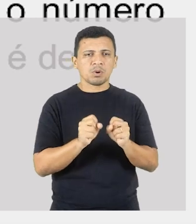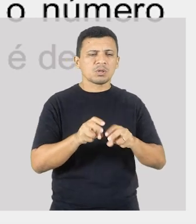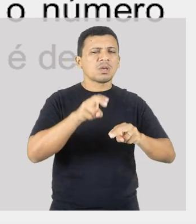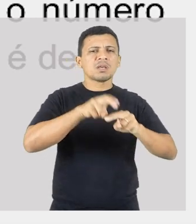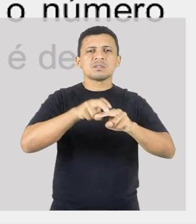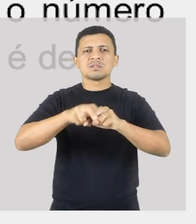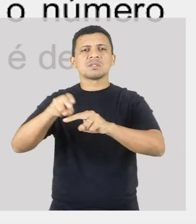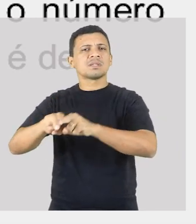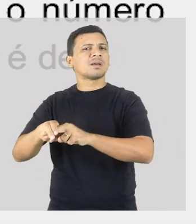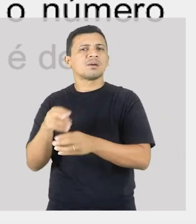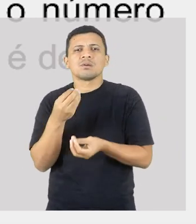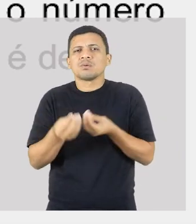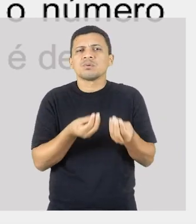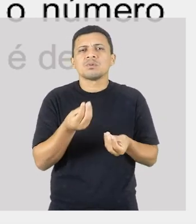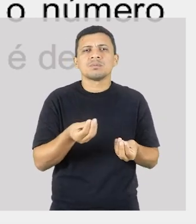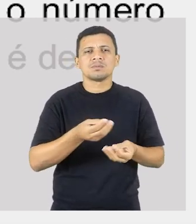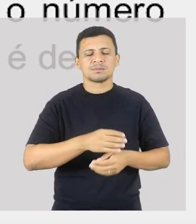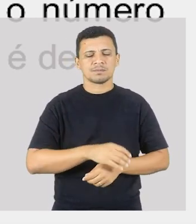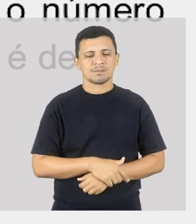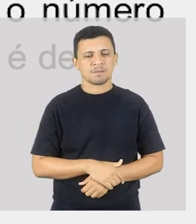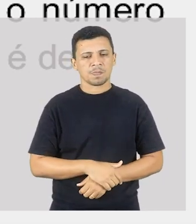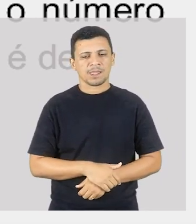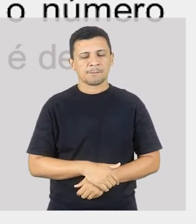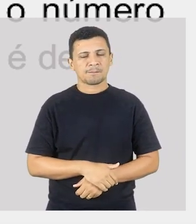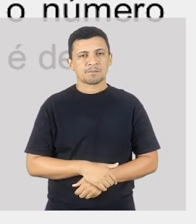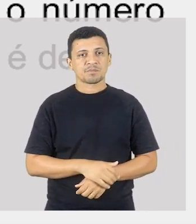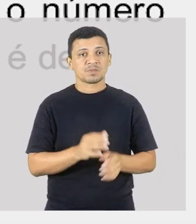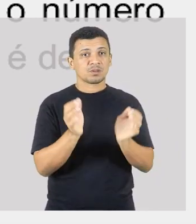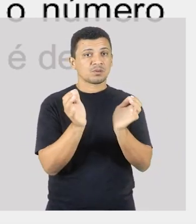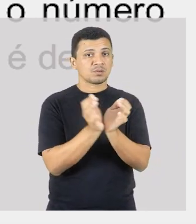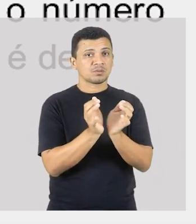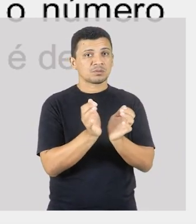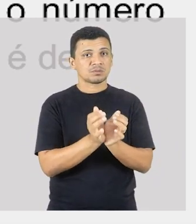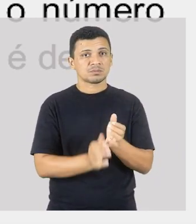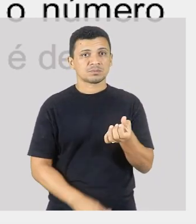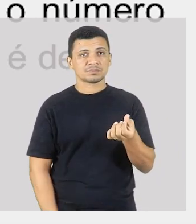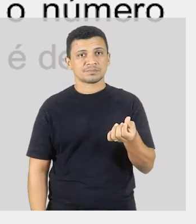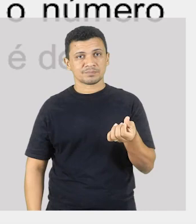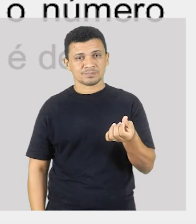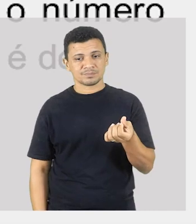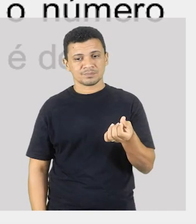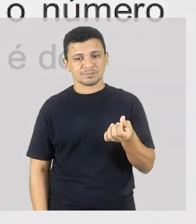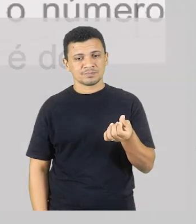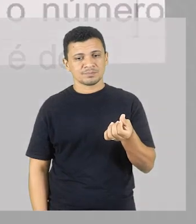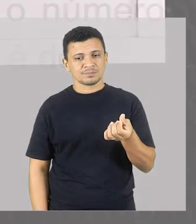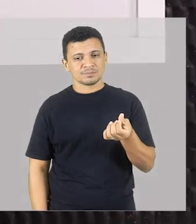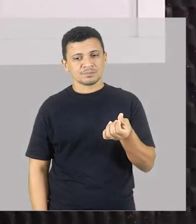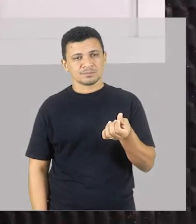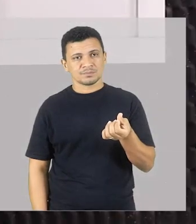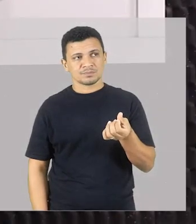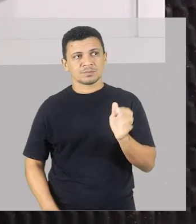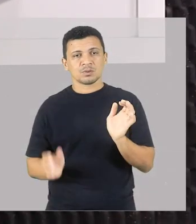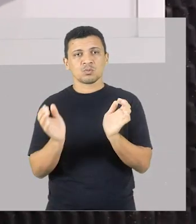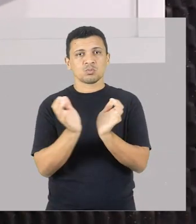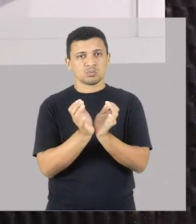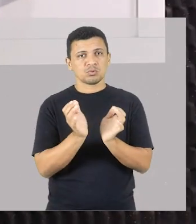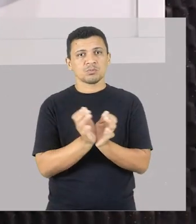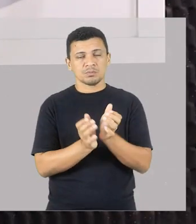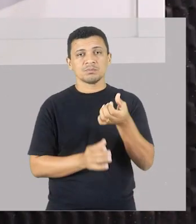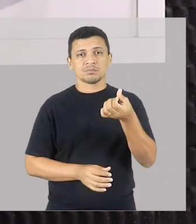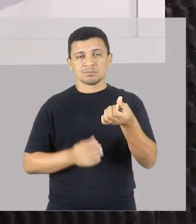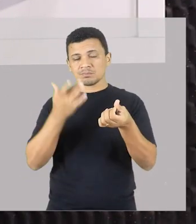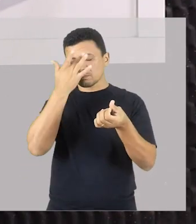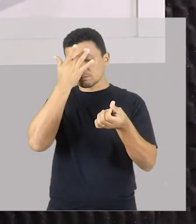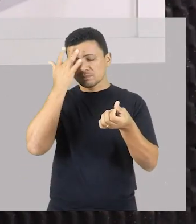sentar é... Ora, pessoal, veja bem. Então, o grupo é de 6. Você tem aqui 6. 6 pessoas.